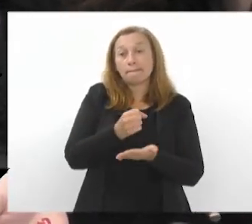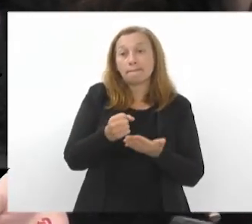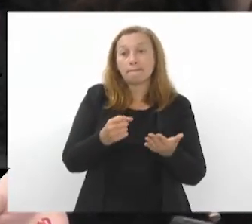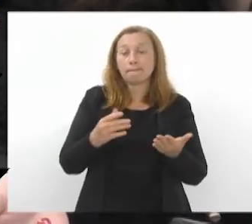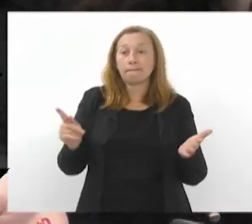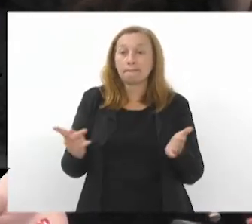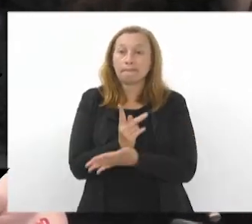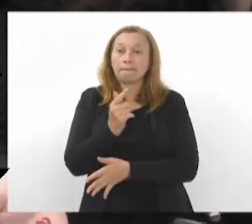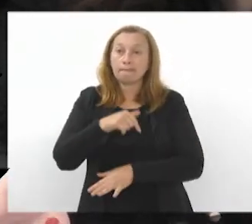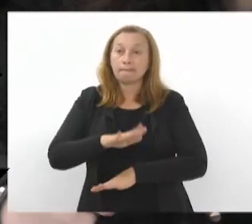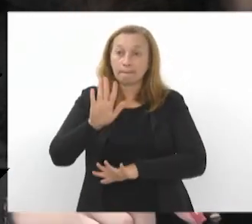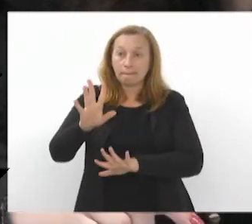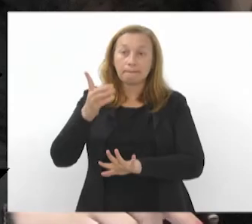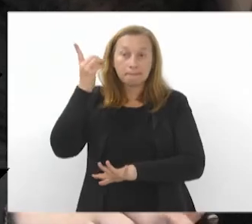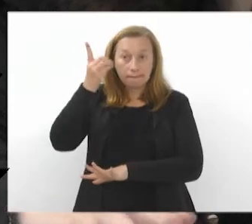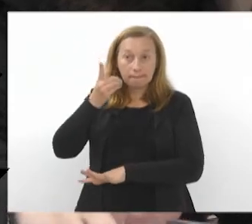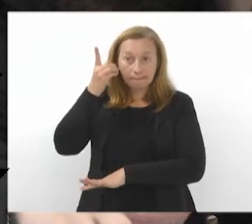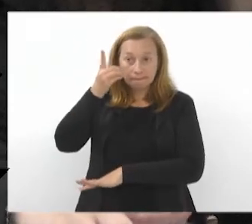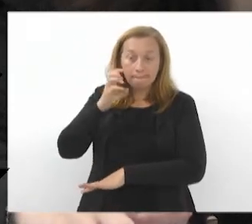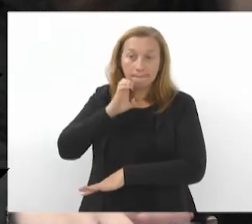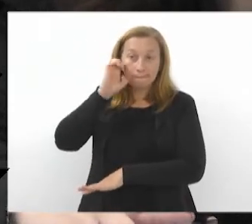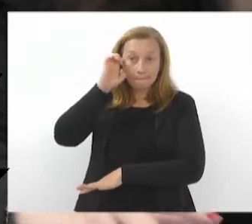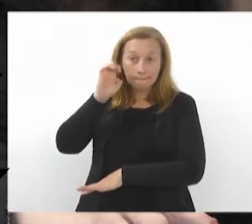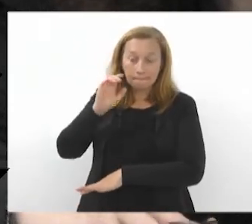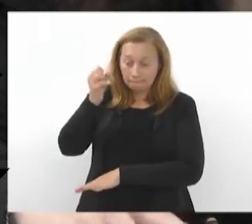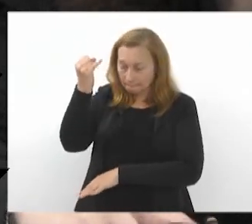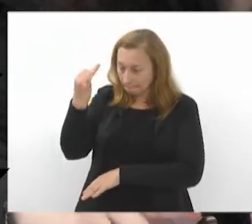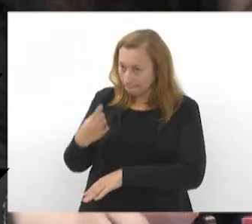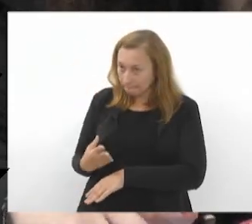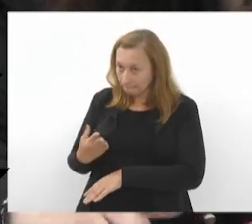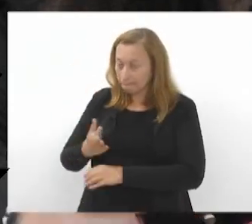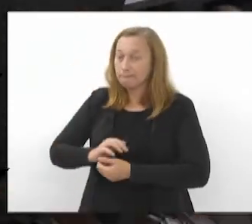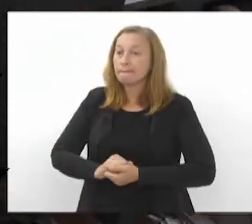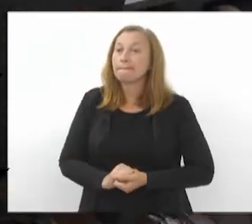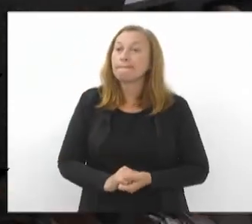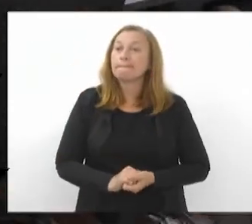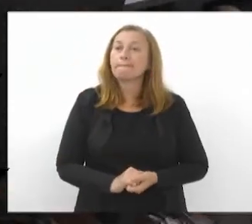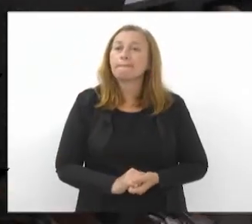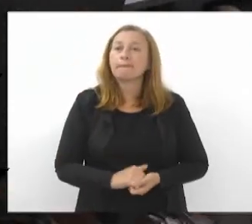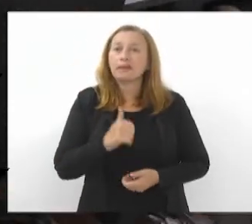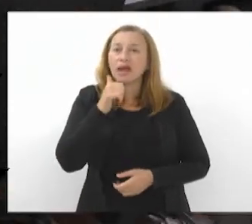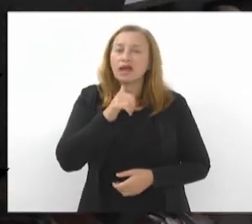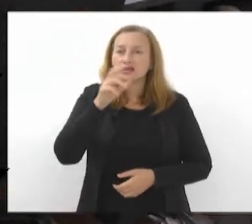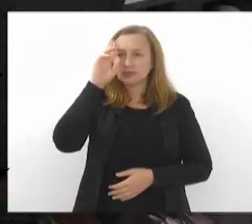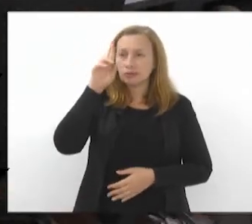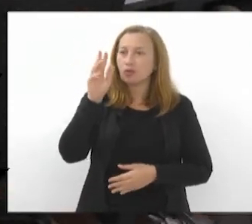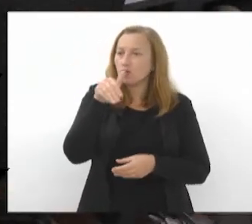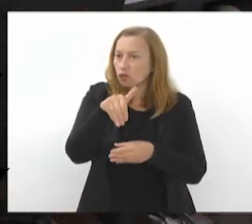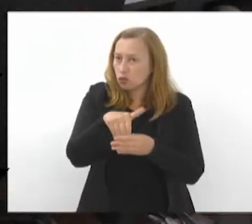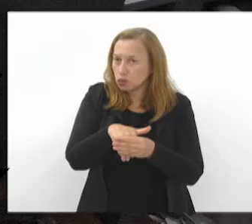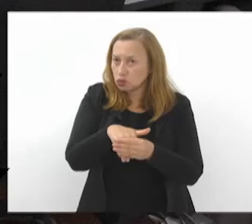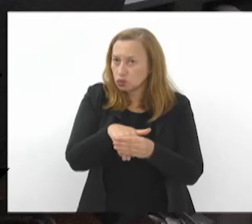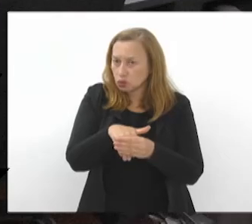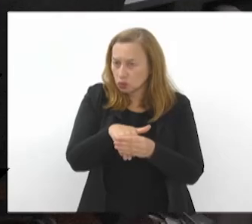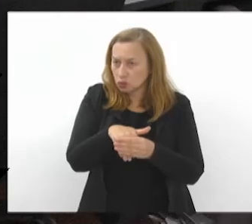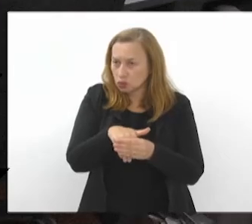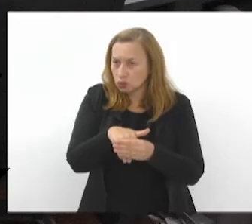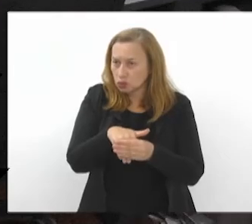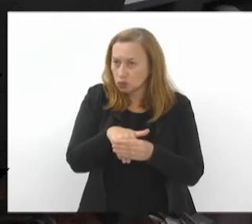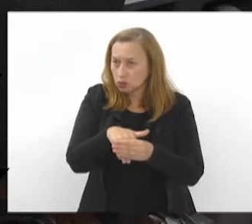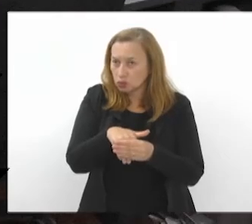Deputada Érica, olha só, deixa eu lhe fazer uma contestação. A senhora votou conforme,